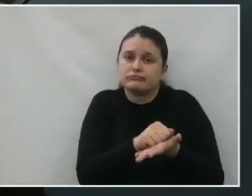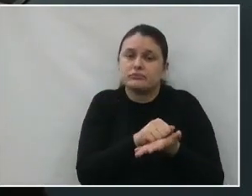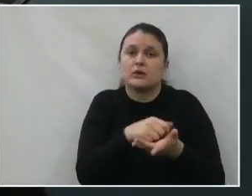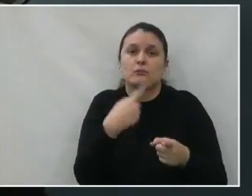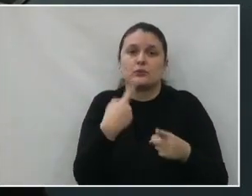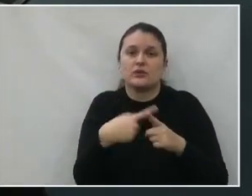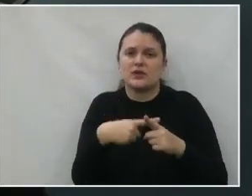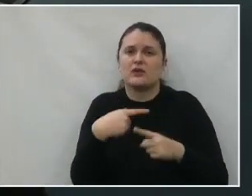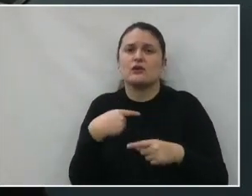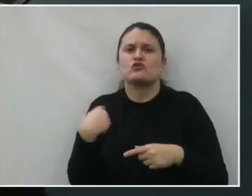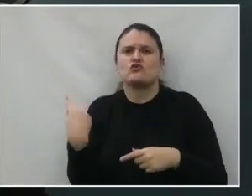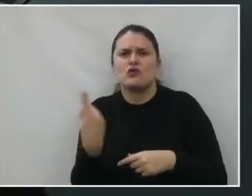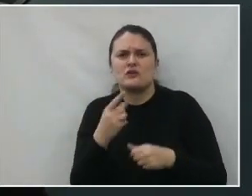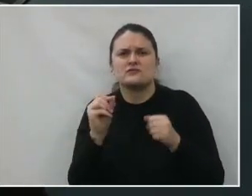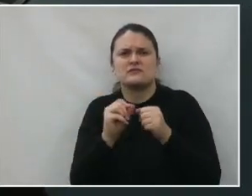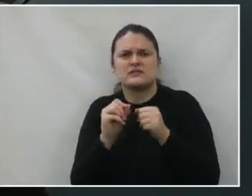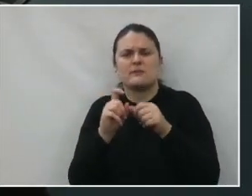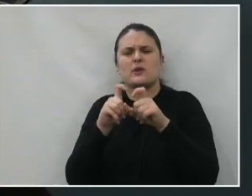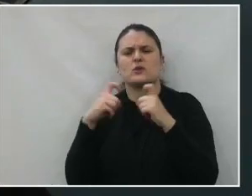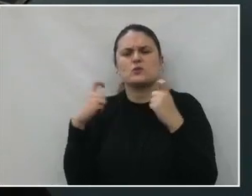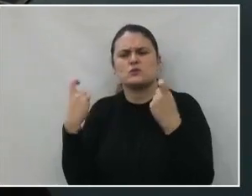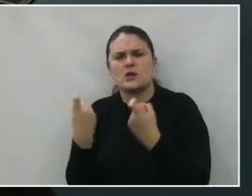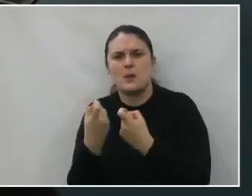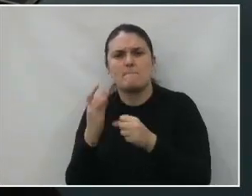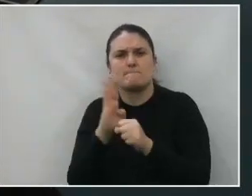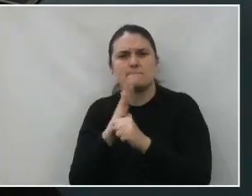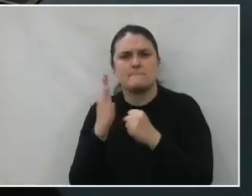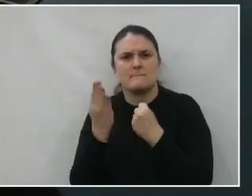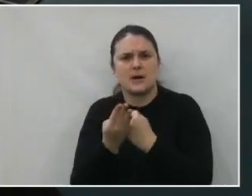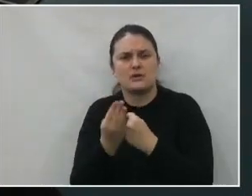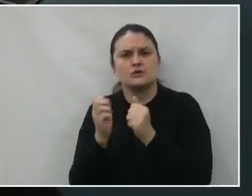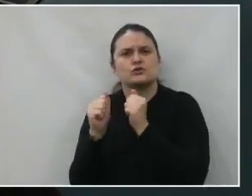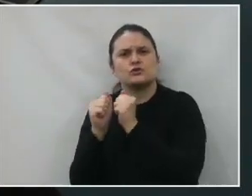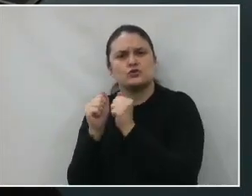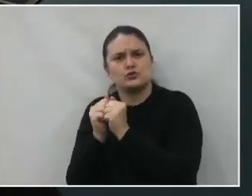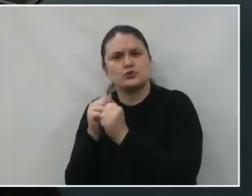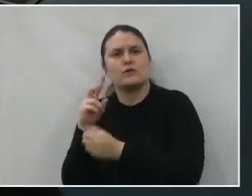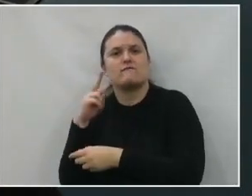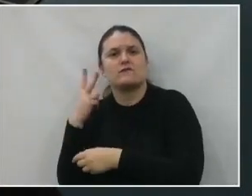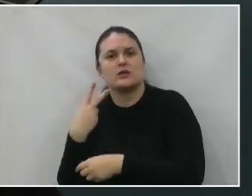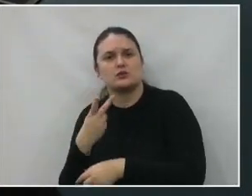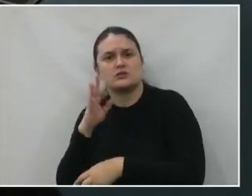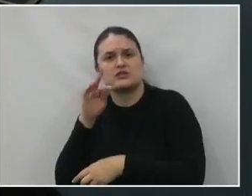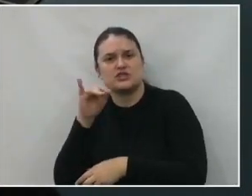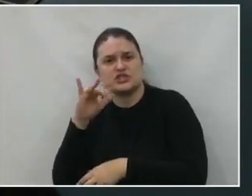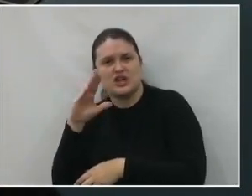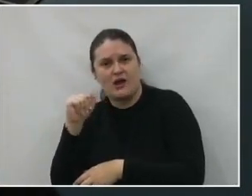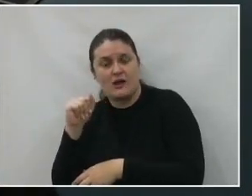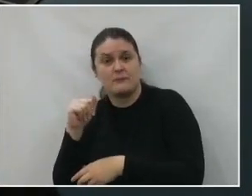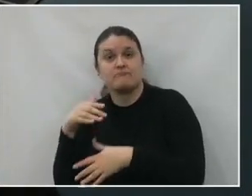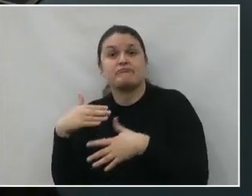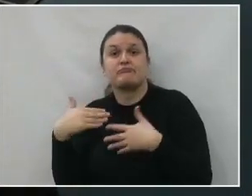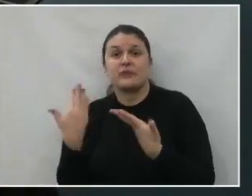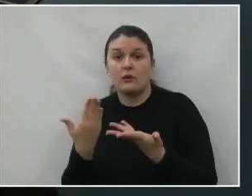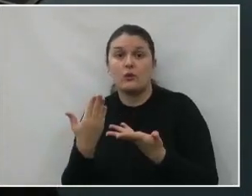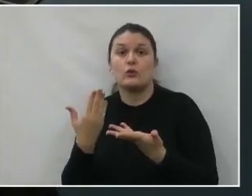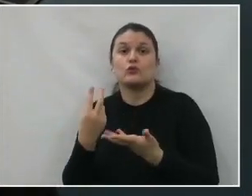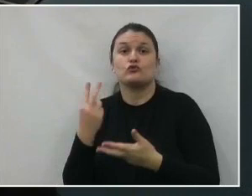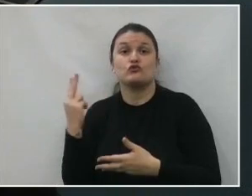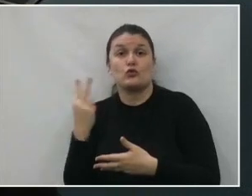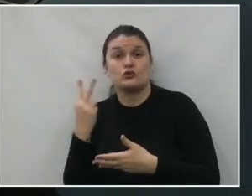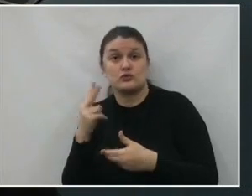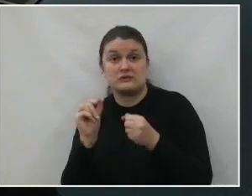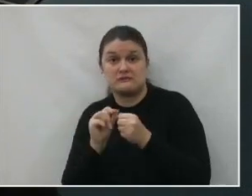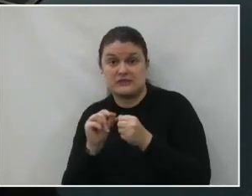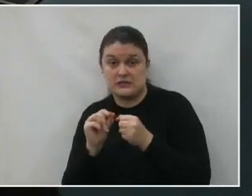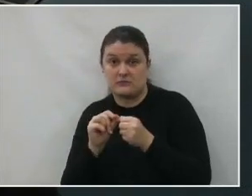porque fizemos reuniões lá no bairro, junto com o nobre vereador, e foi assim que